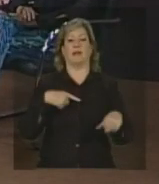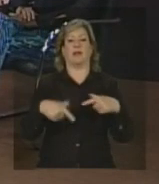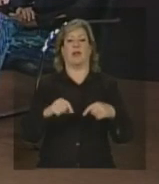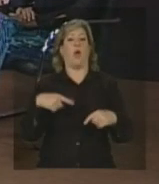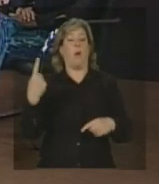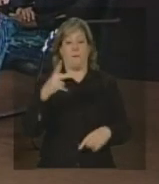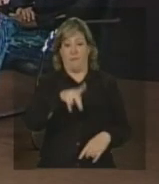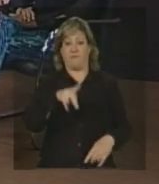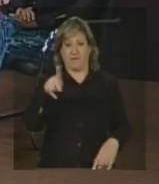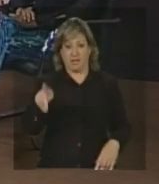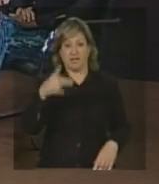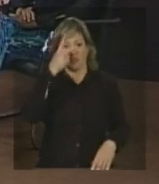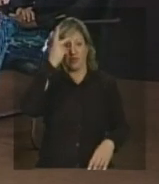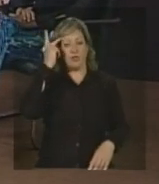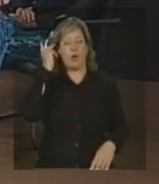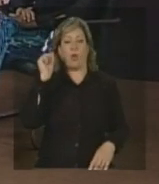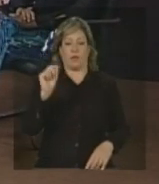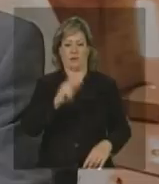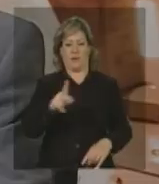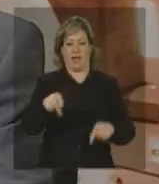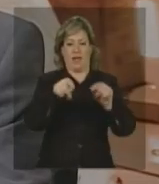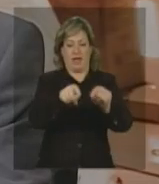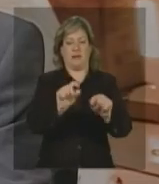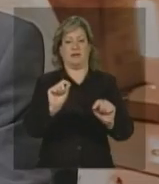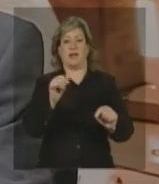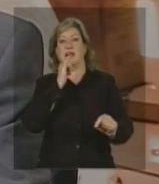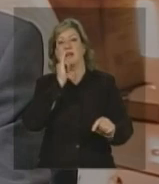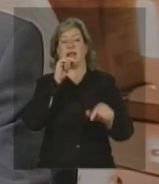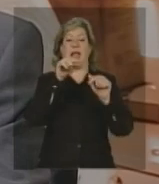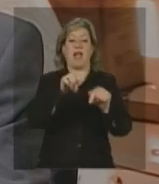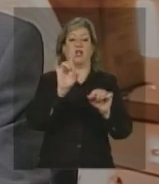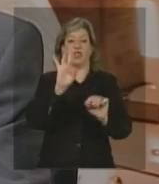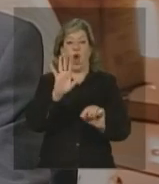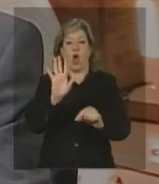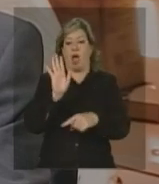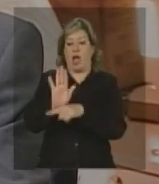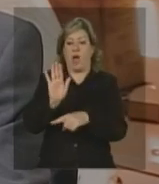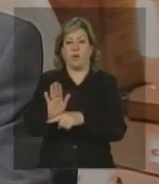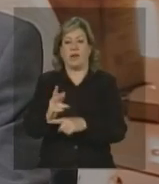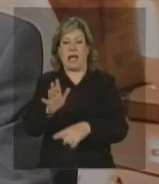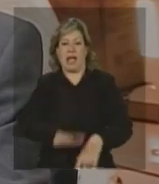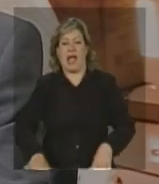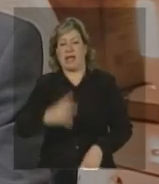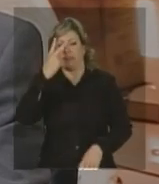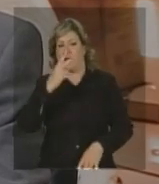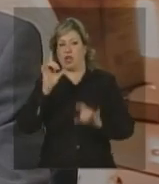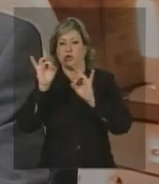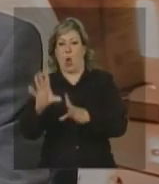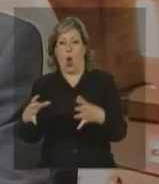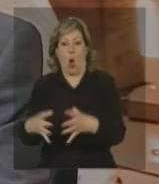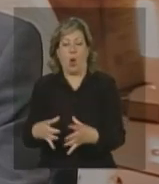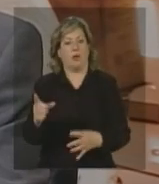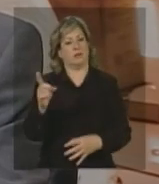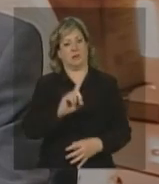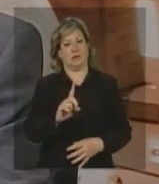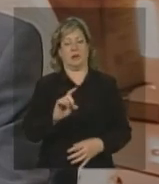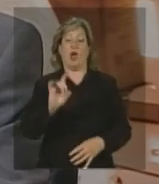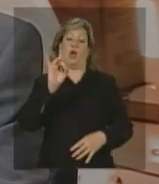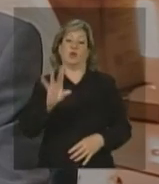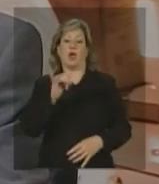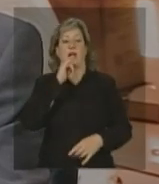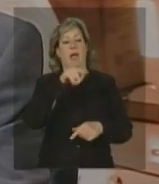prepara um professor... Né, para dizer assim, esse aqui só vai atender a crianças cegas. Não, é só a Lúcia que atende as